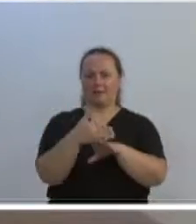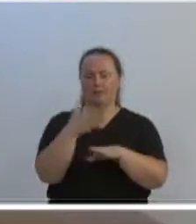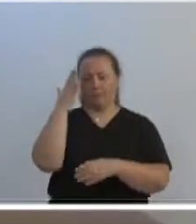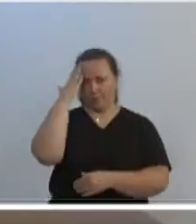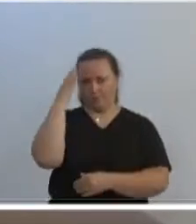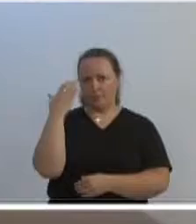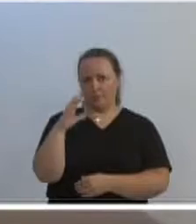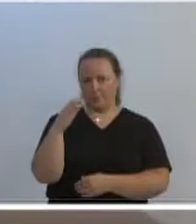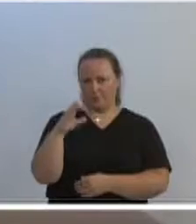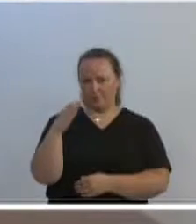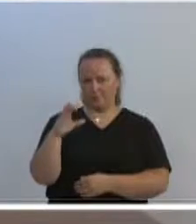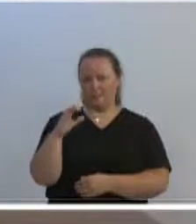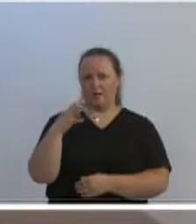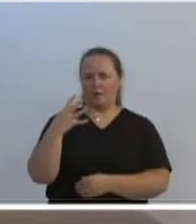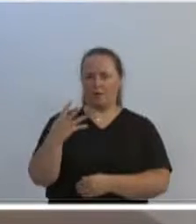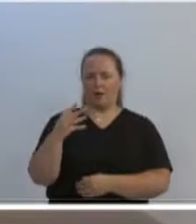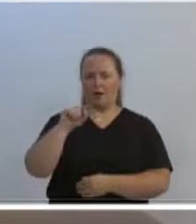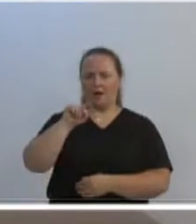passagem custa R$